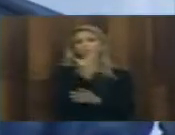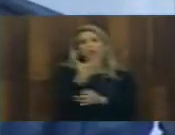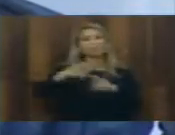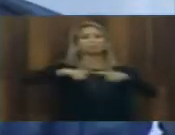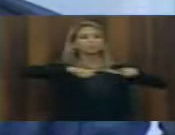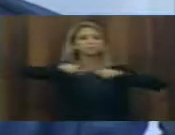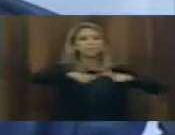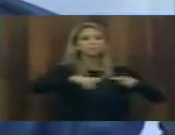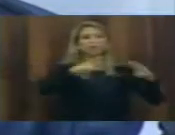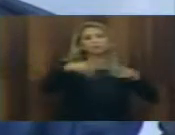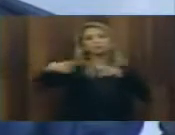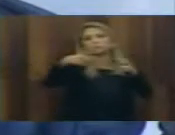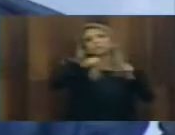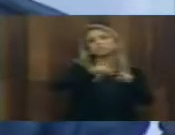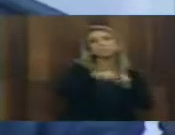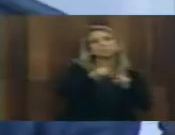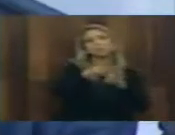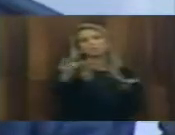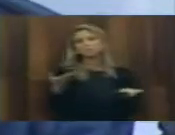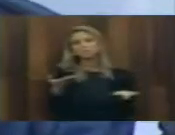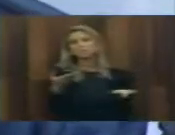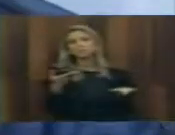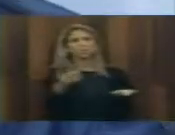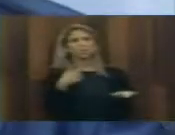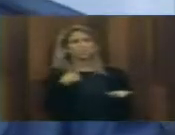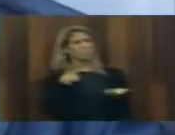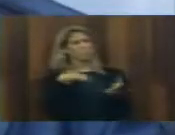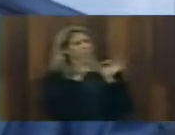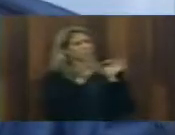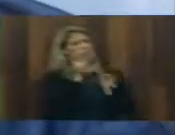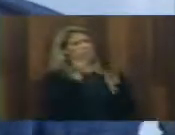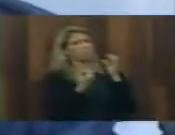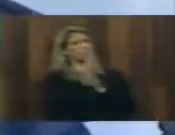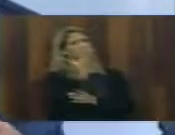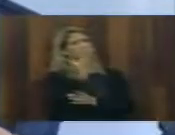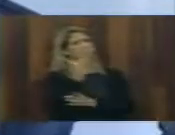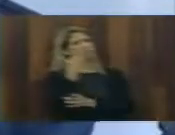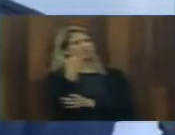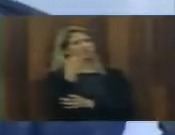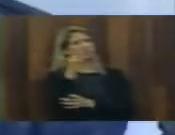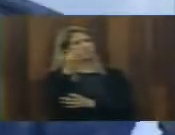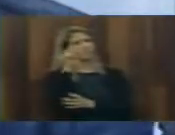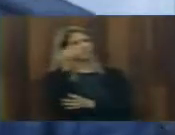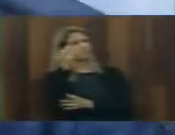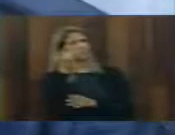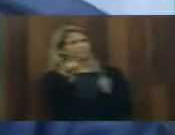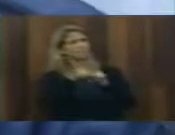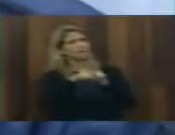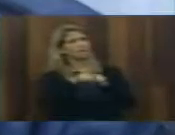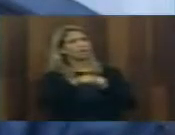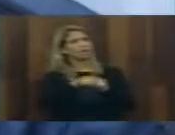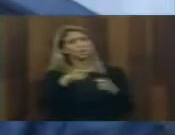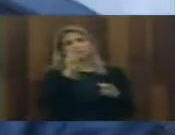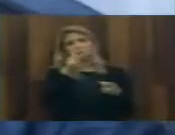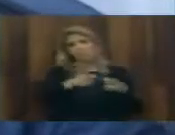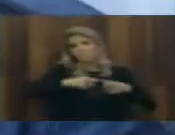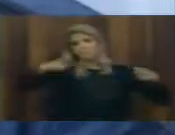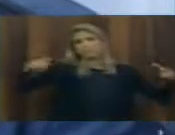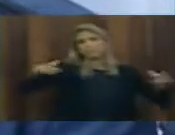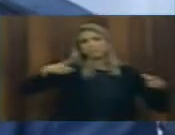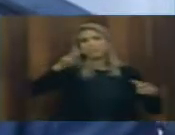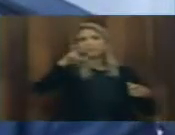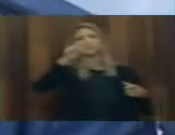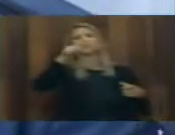de vencimentos e vantagens. O nosso projeto não cria cargos, não aumenta vencimentos e não aumenta vantagens, porque